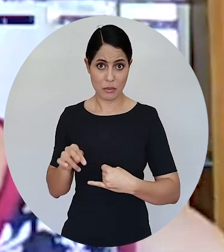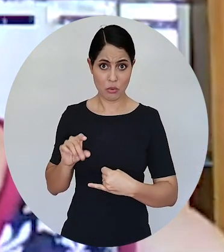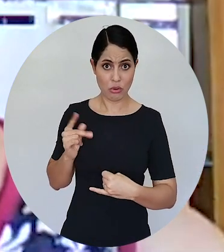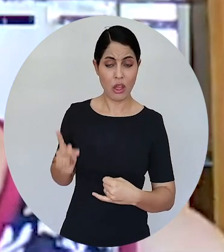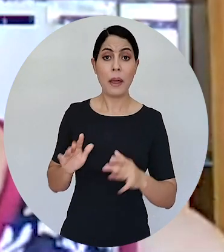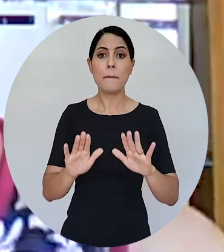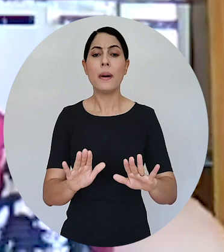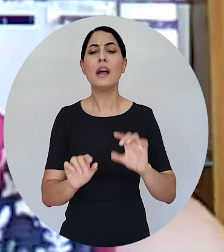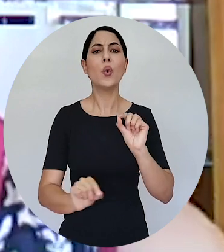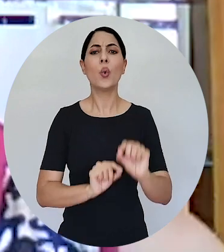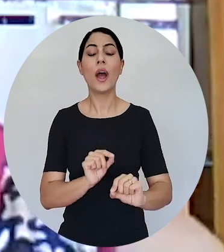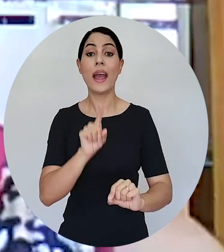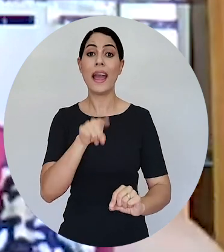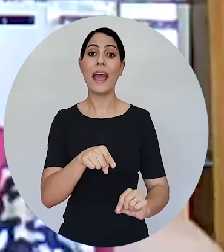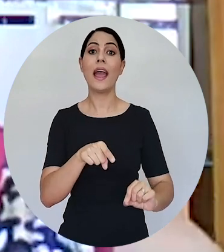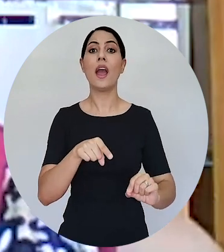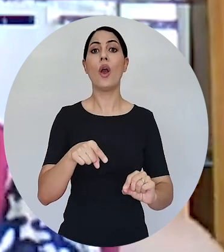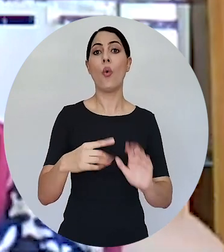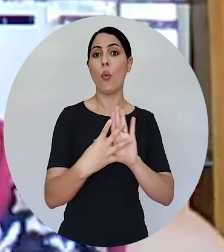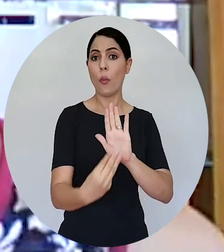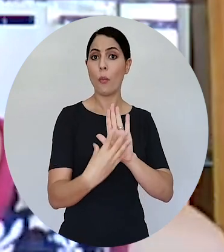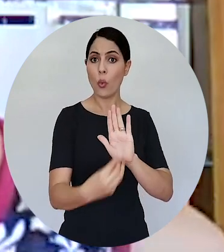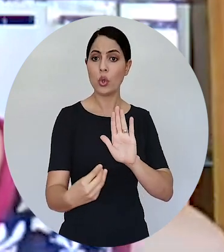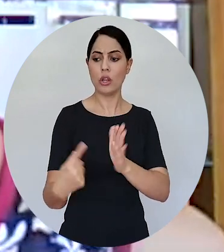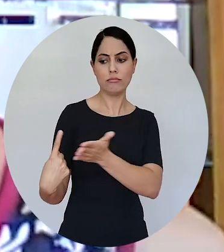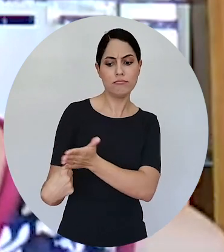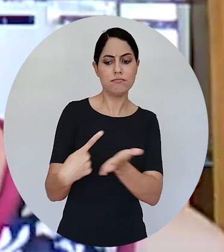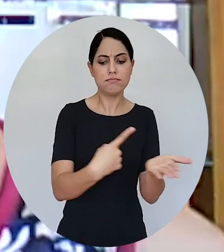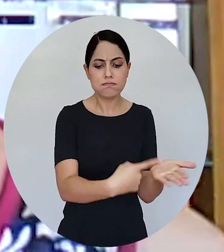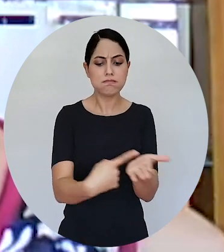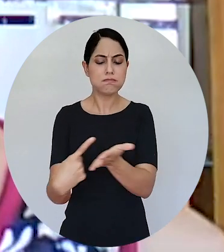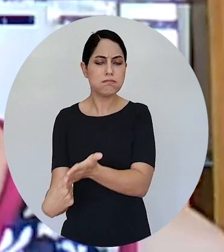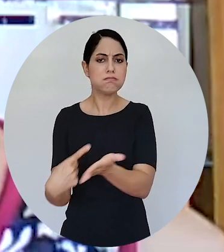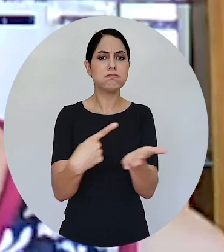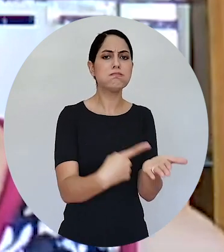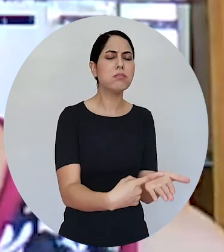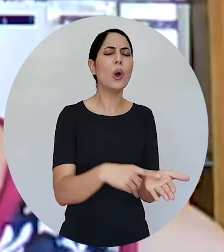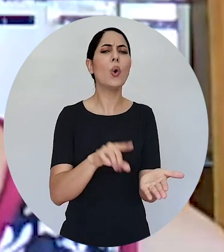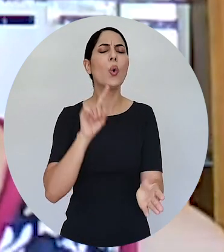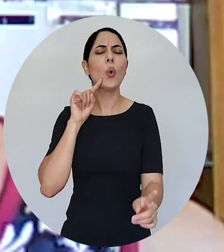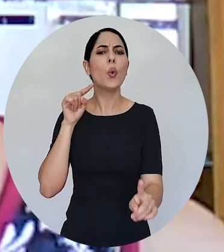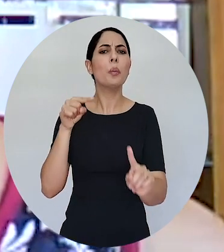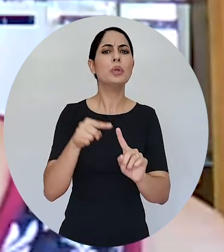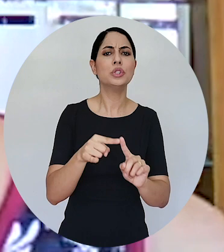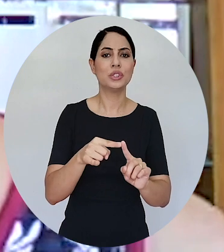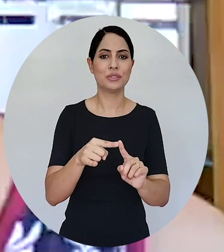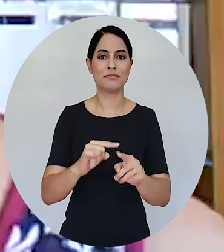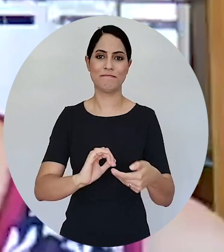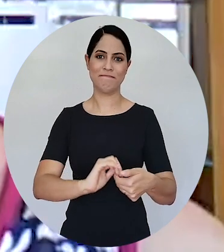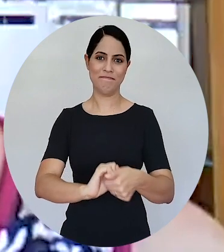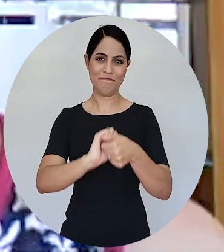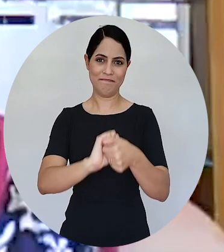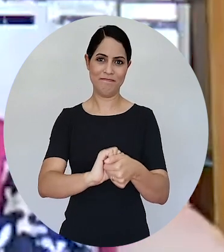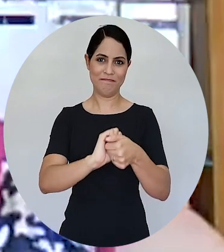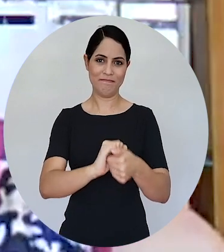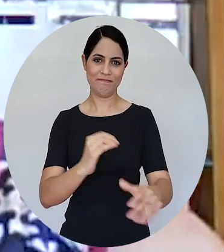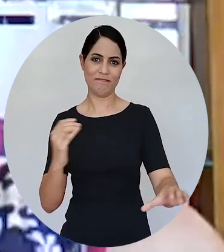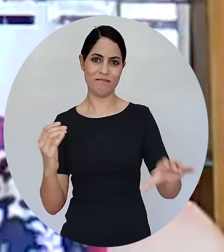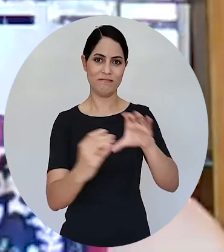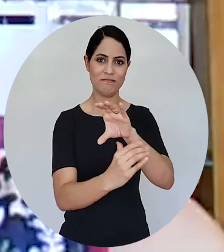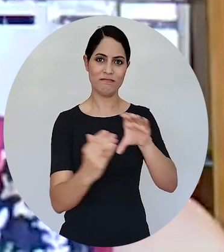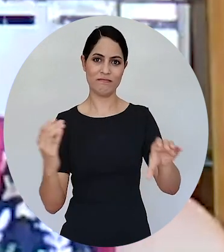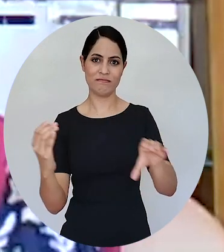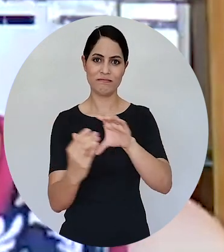modelo de mediação em que trata-se de